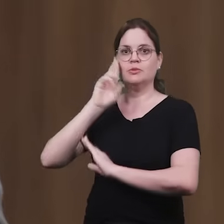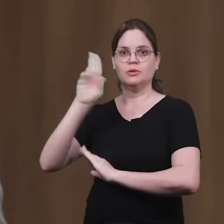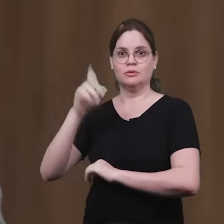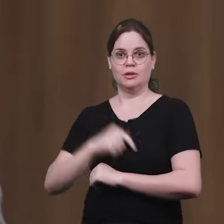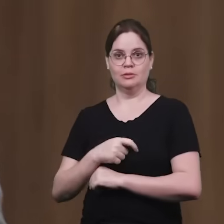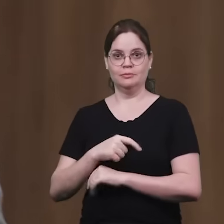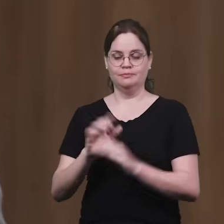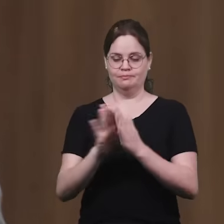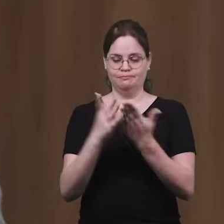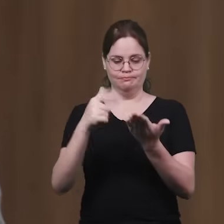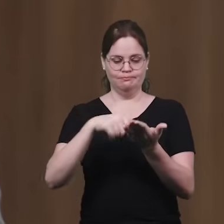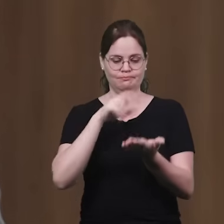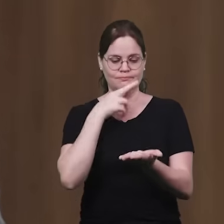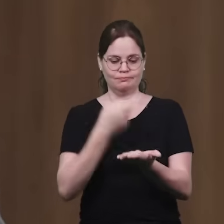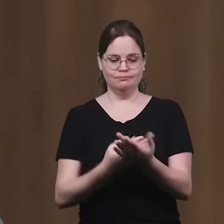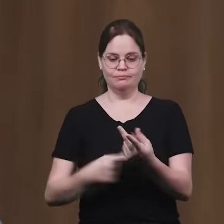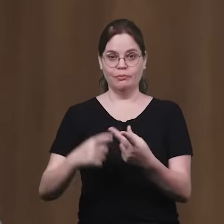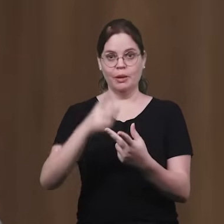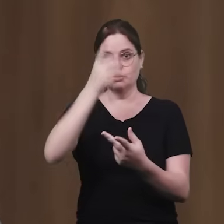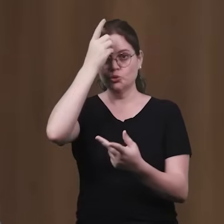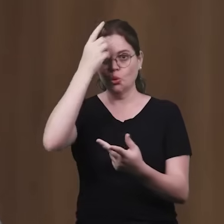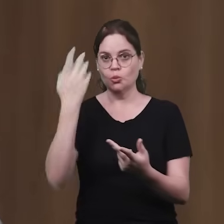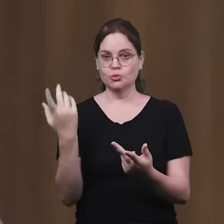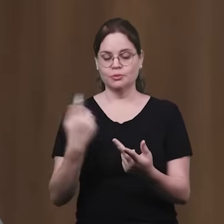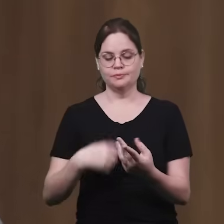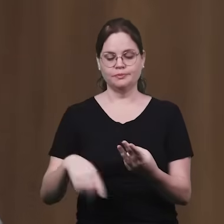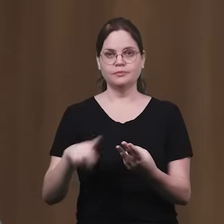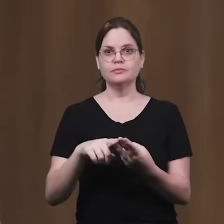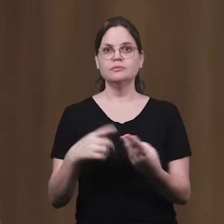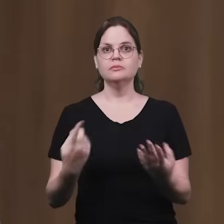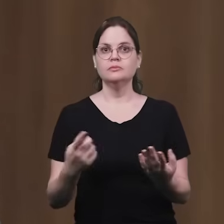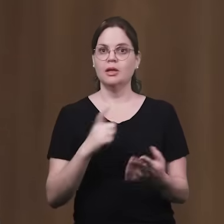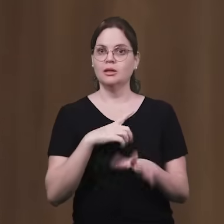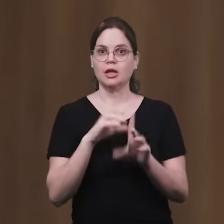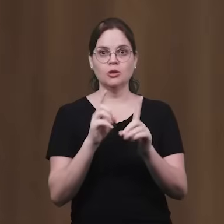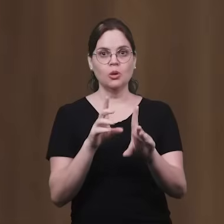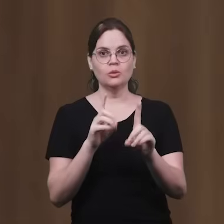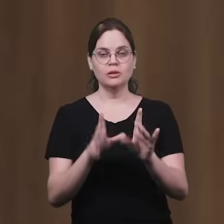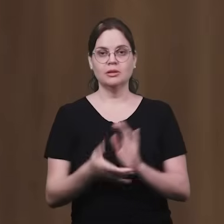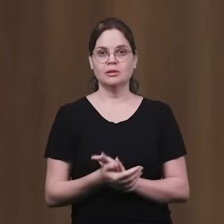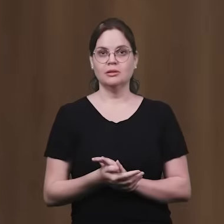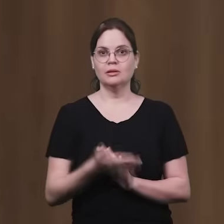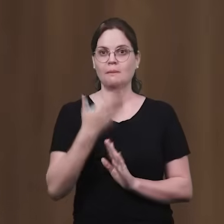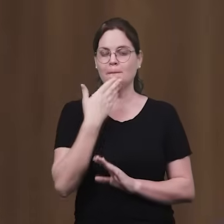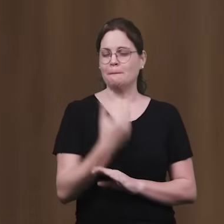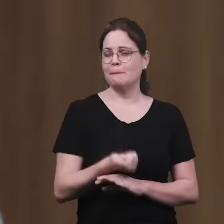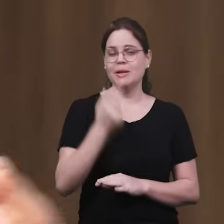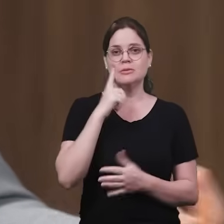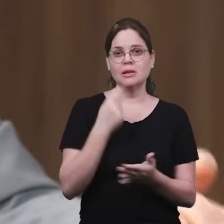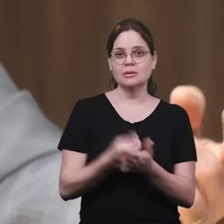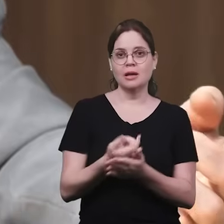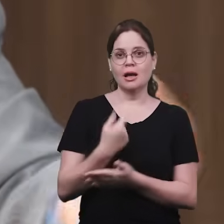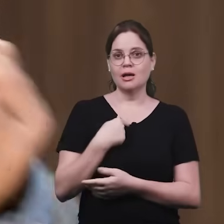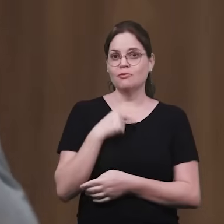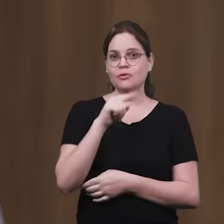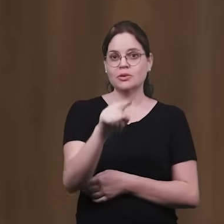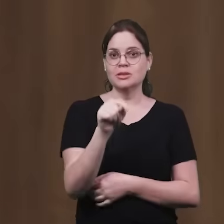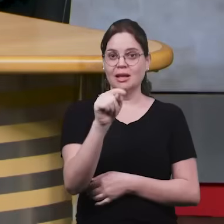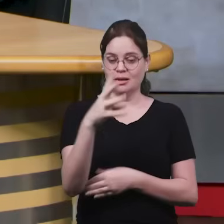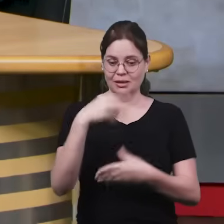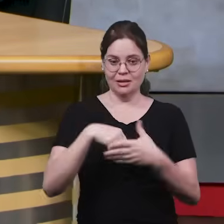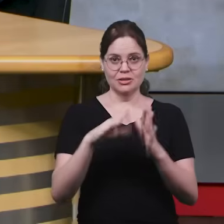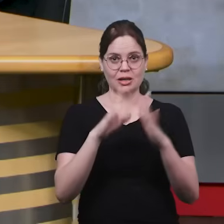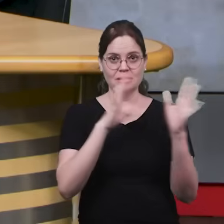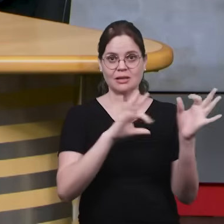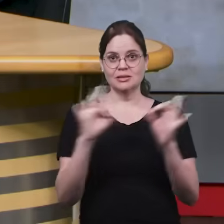consulta à palavra. Nós temos os dons espirituais. Nós temos a doutrina. A melhor escolha. Eu, você, nós não conseguimos,